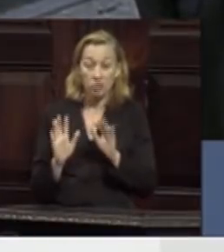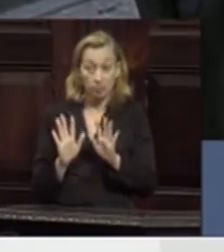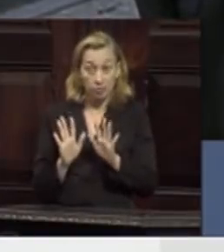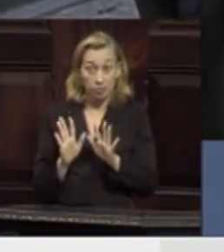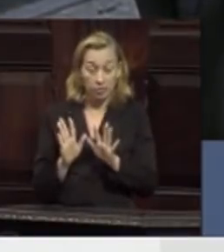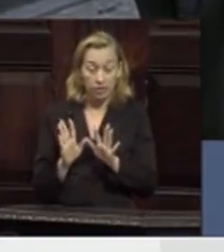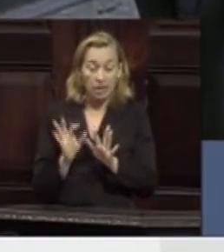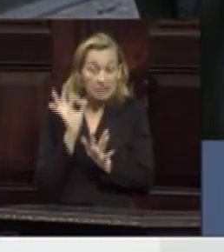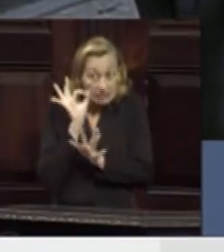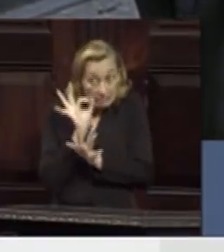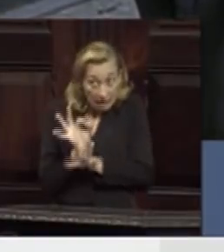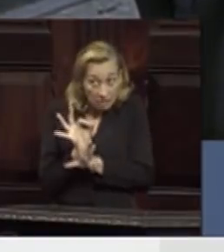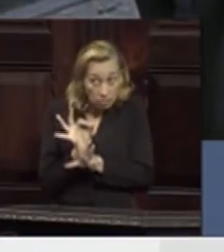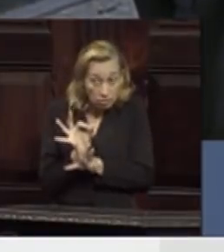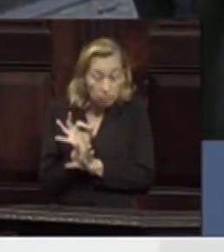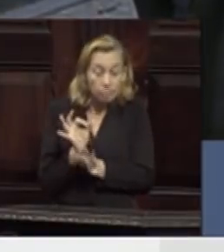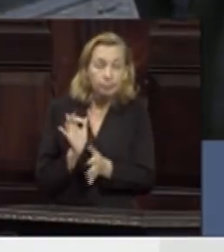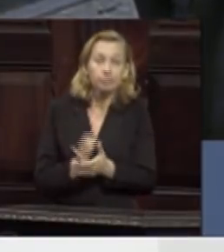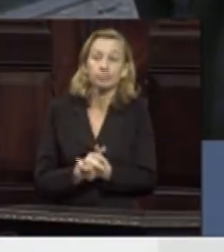obviamente,